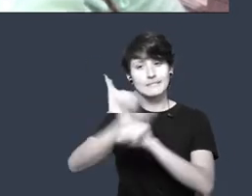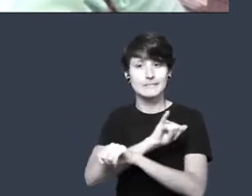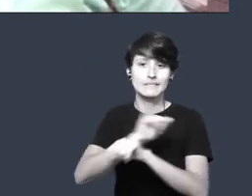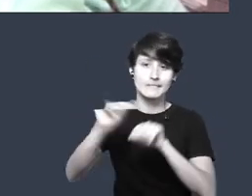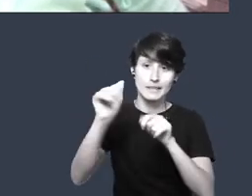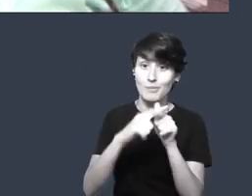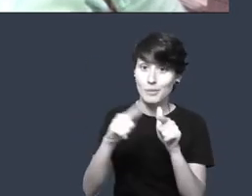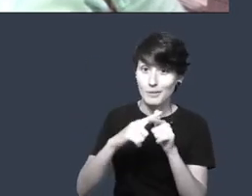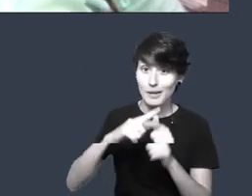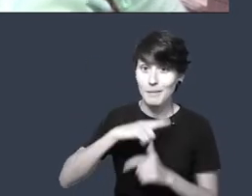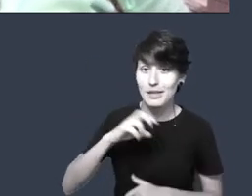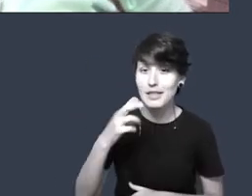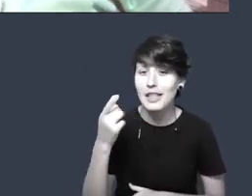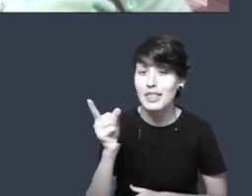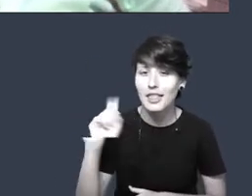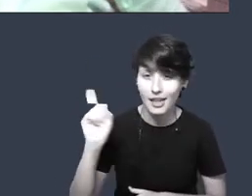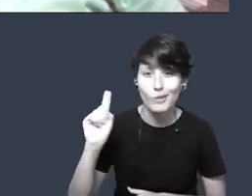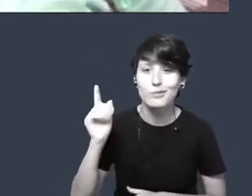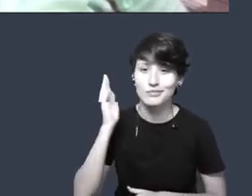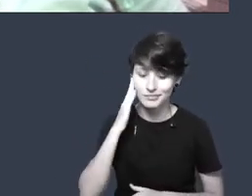ali.